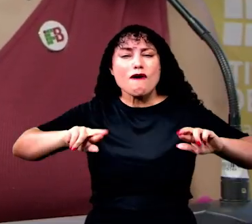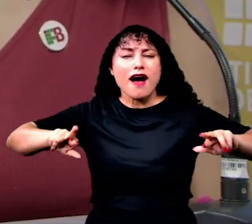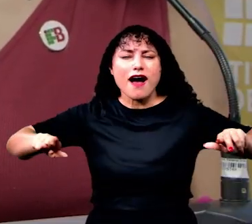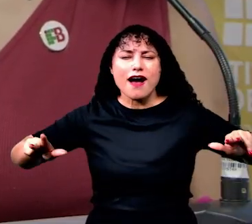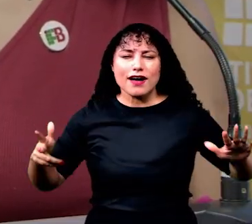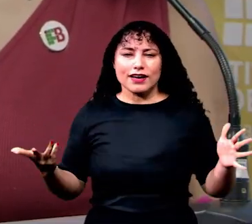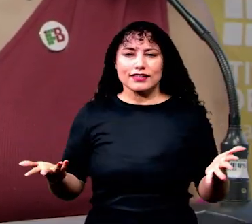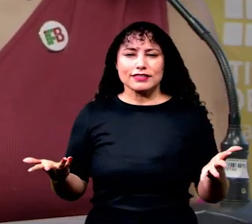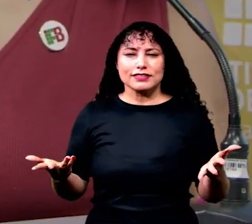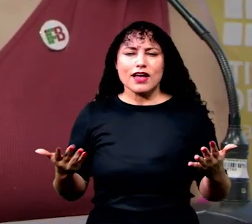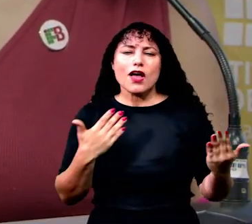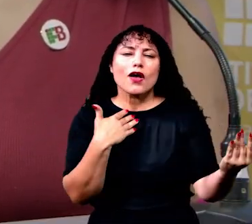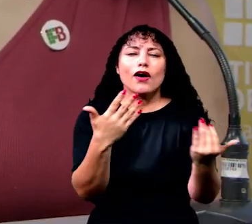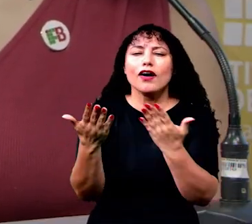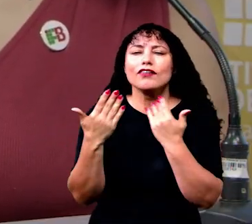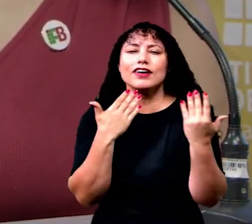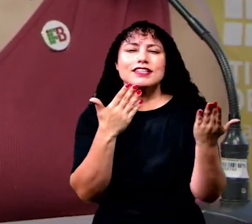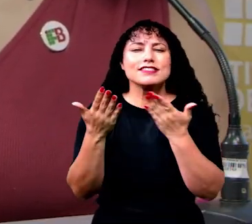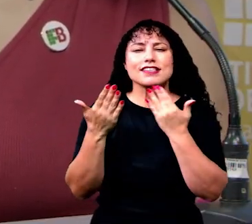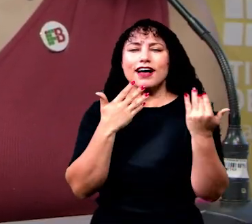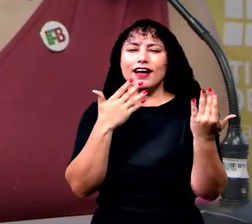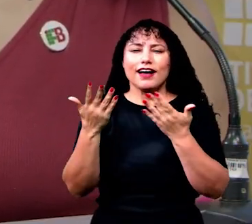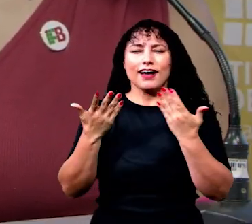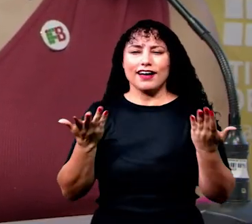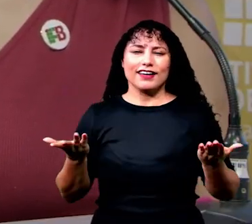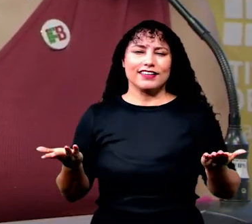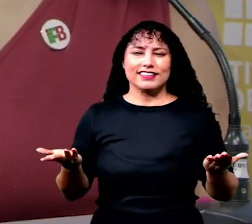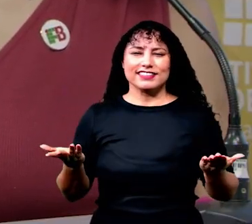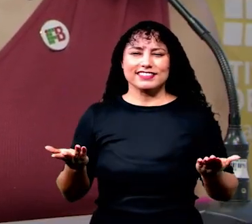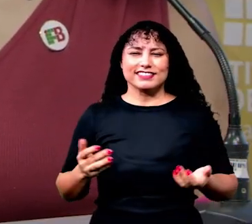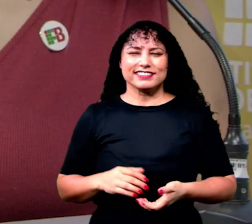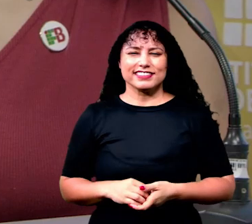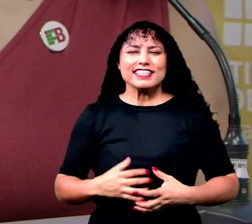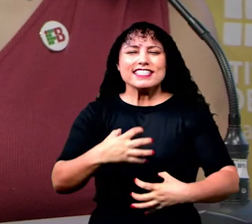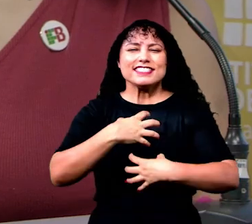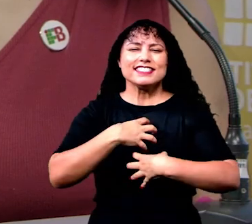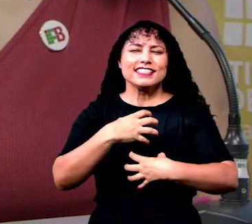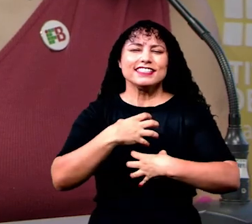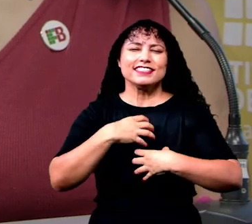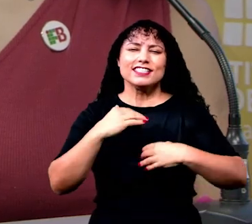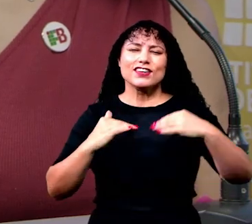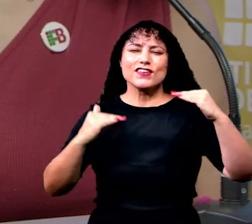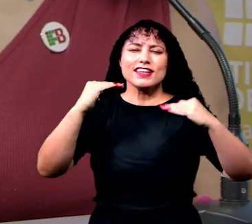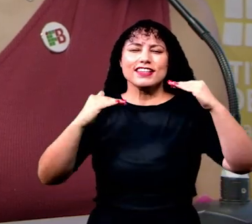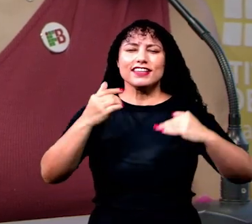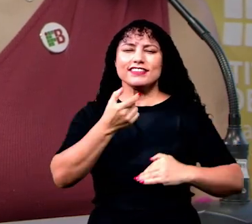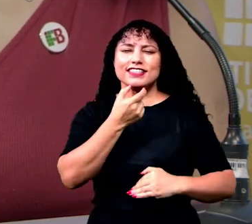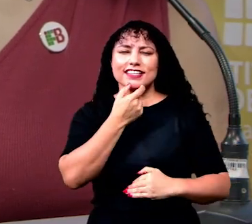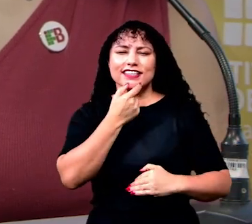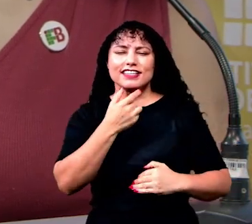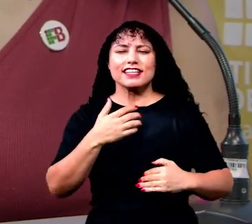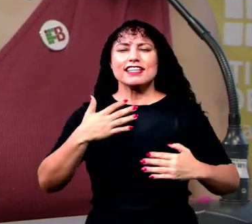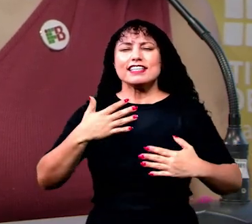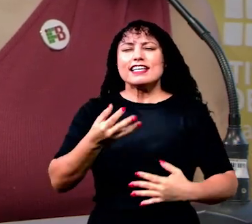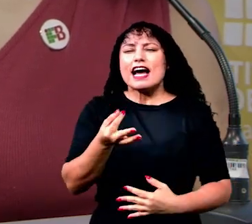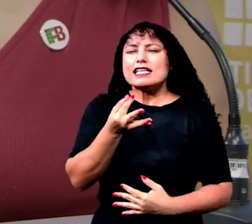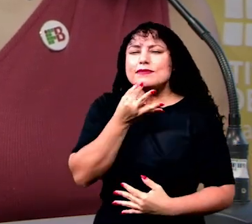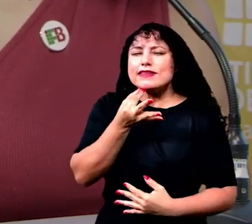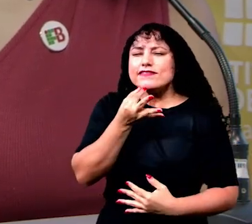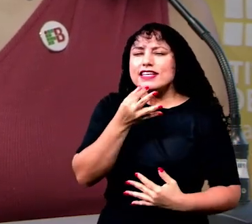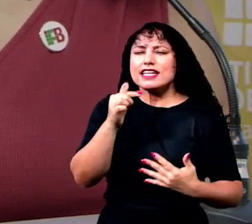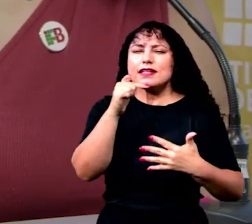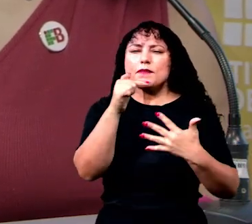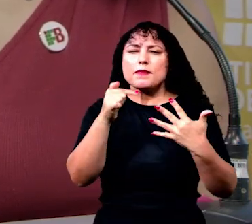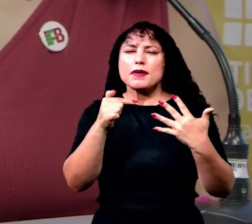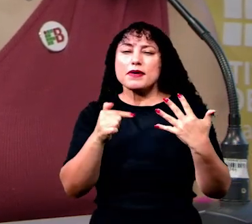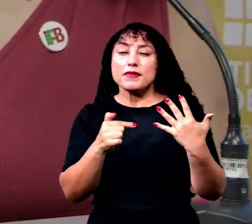Então, conversar, né? E sentindo qual é o nível de inglês, e sentindo as preferências. Tudo isso